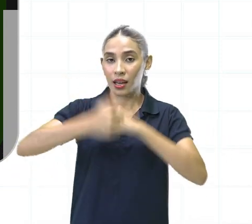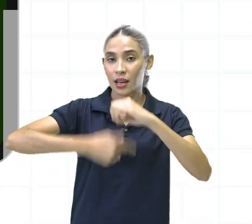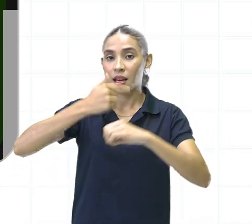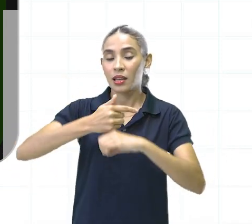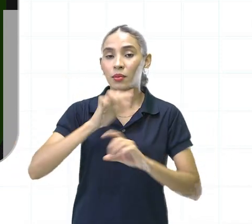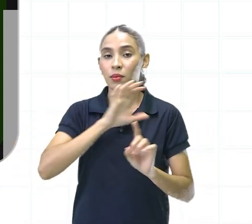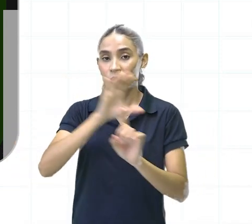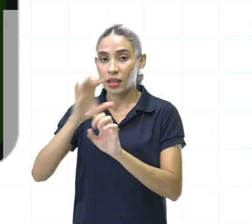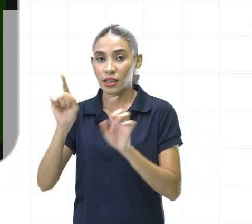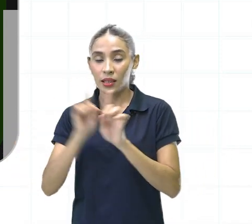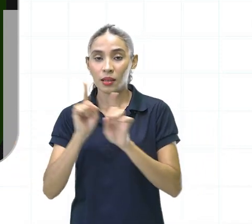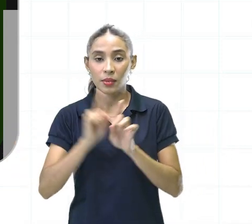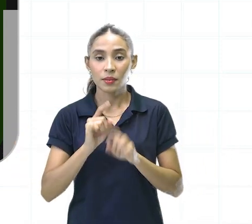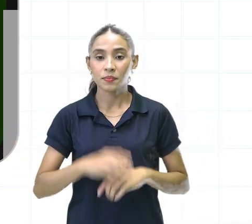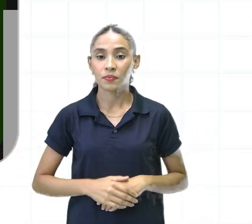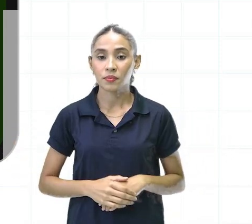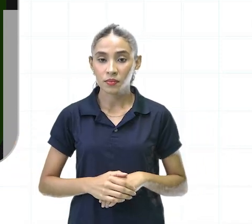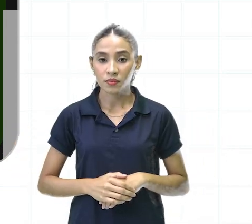átomos causada por